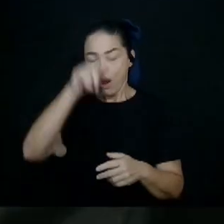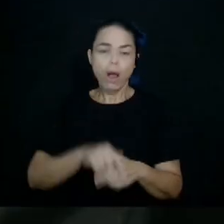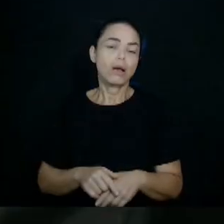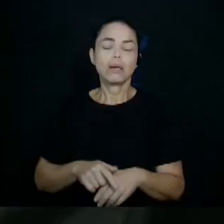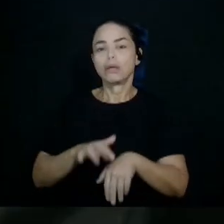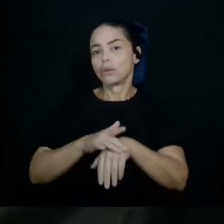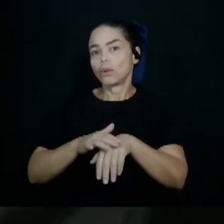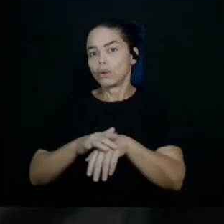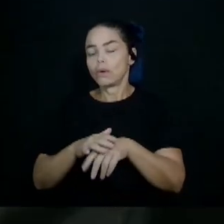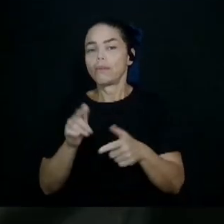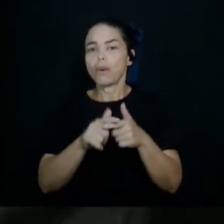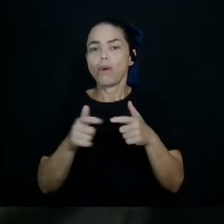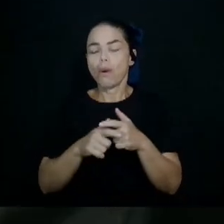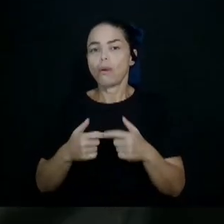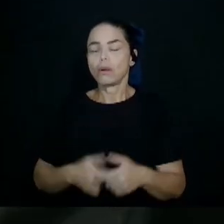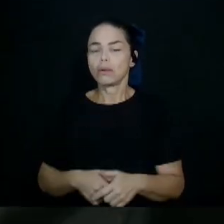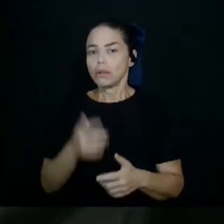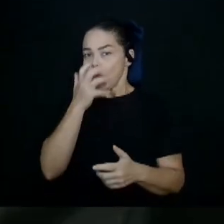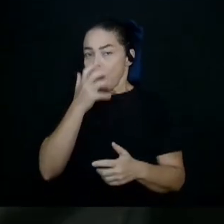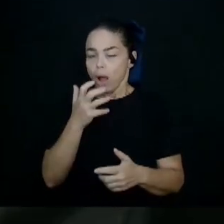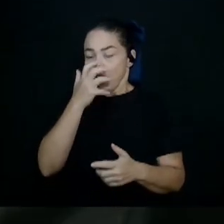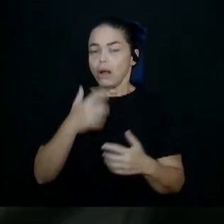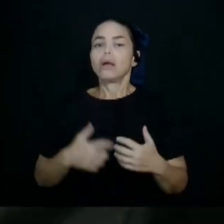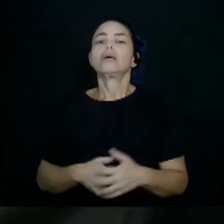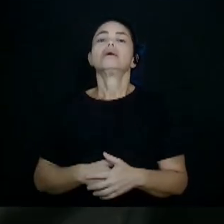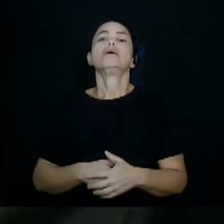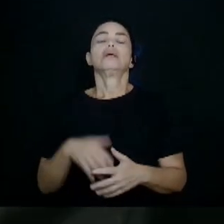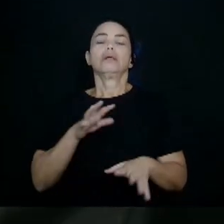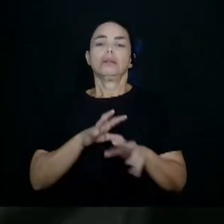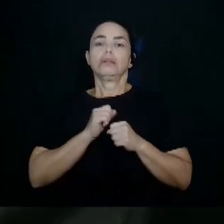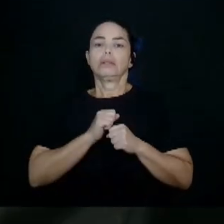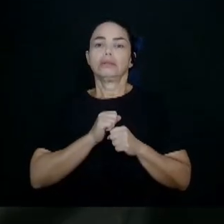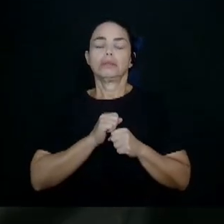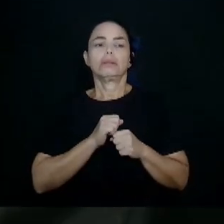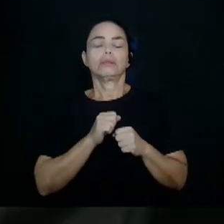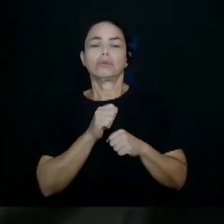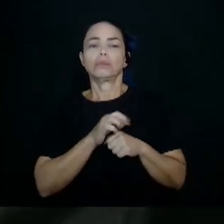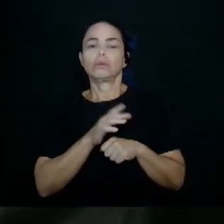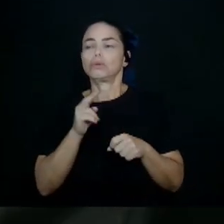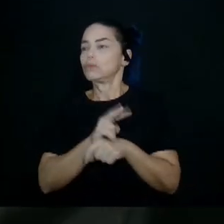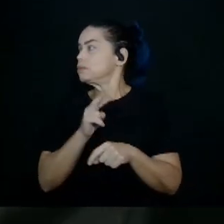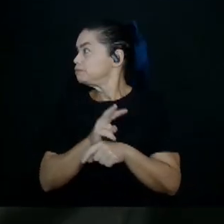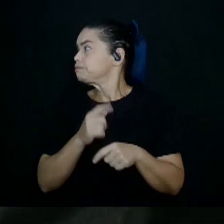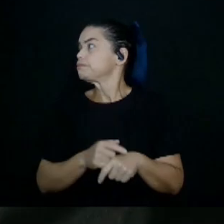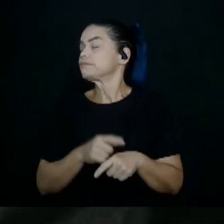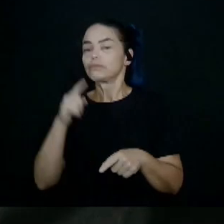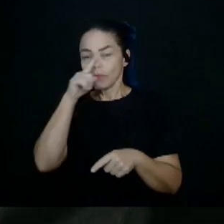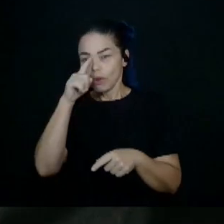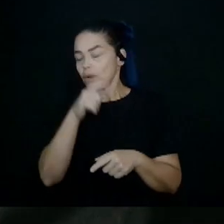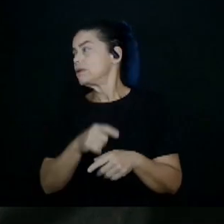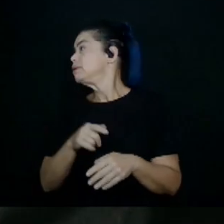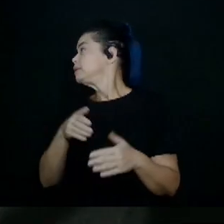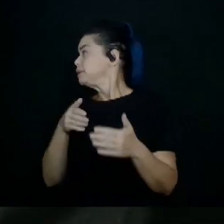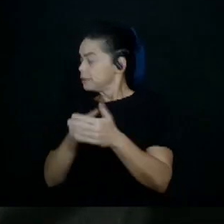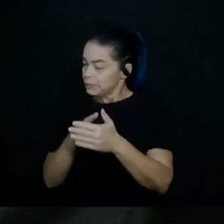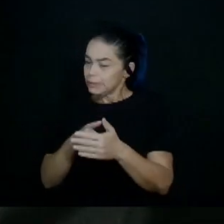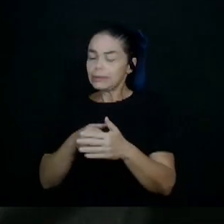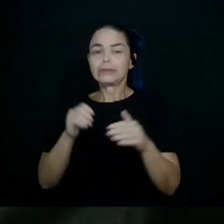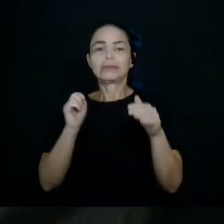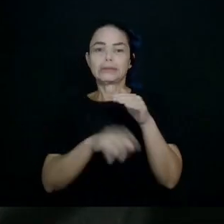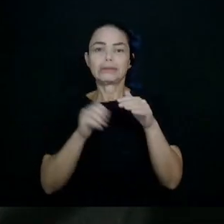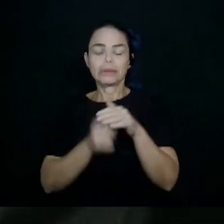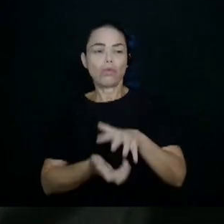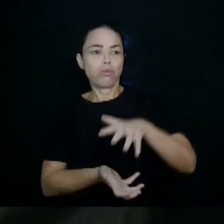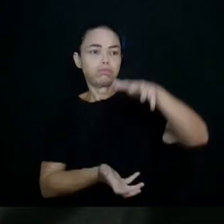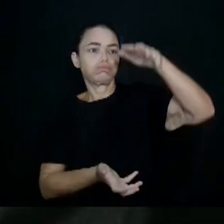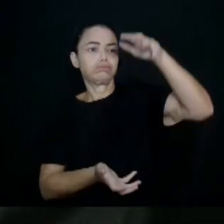aquilo que começa como um apego pode terminar em risco real. E é sobre esse limite entre guardar e acumular que